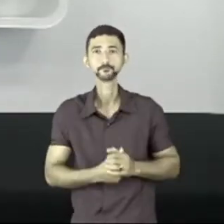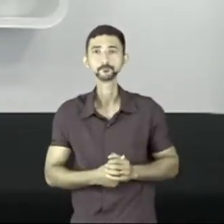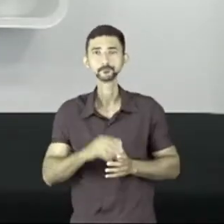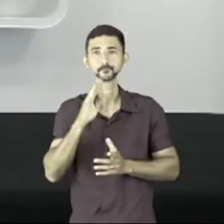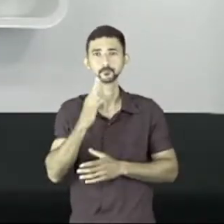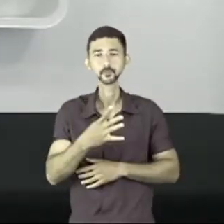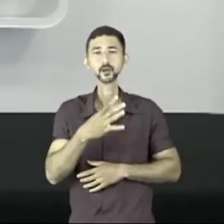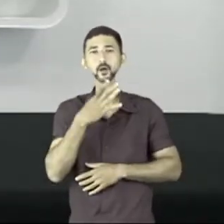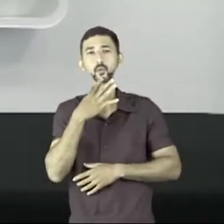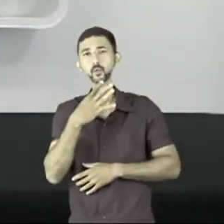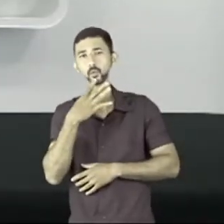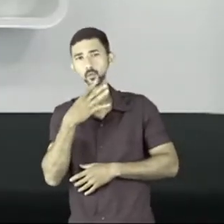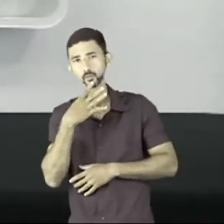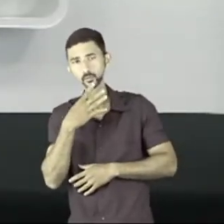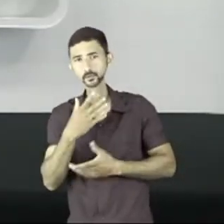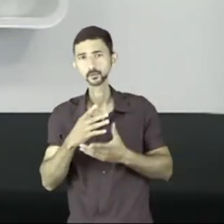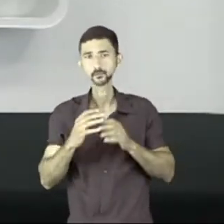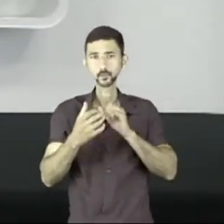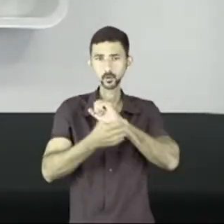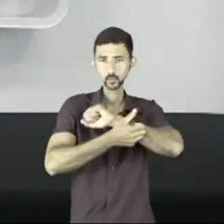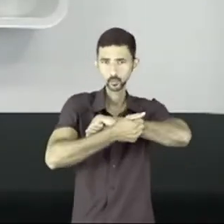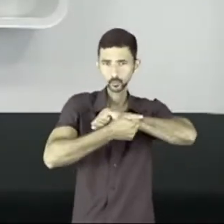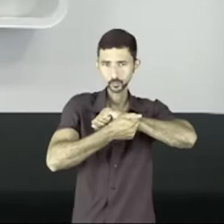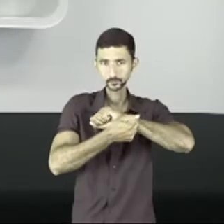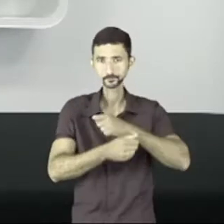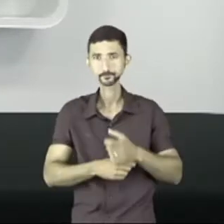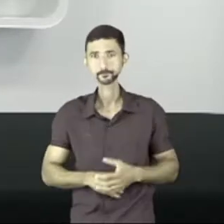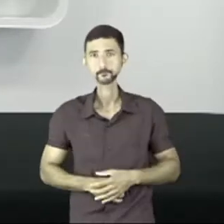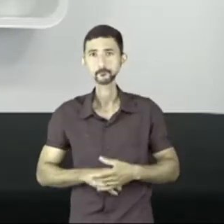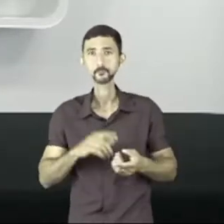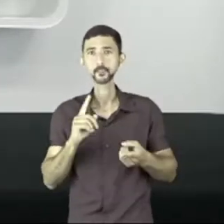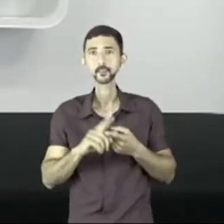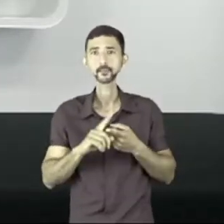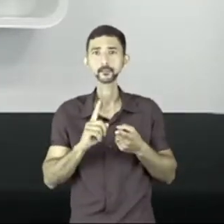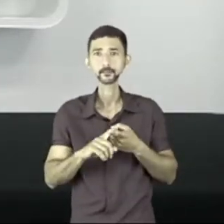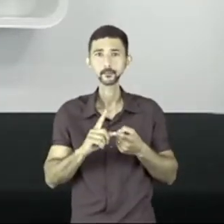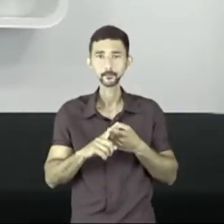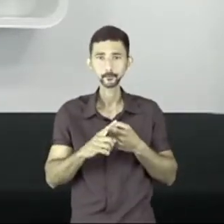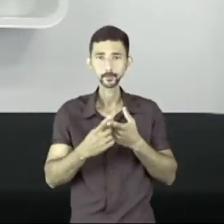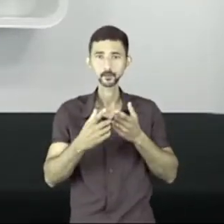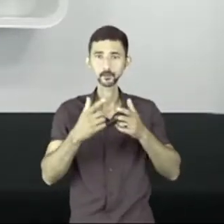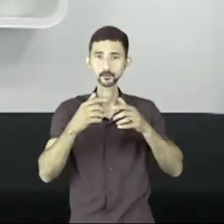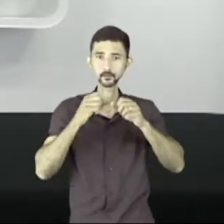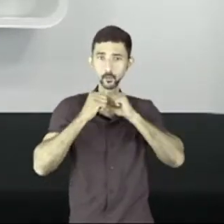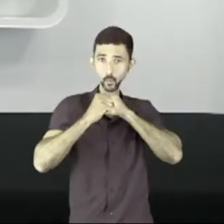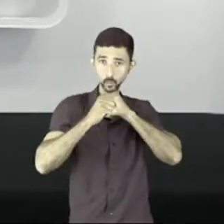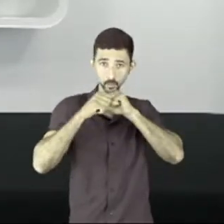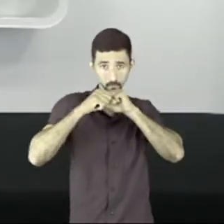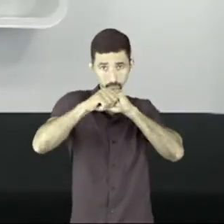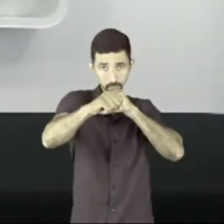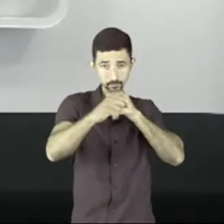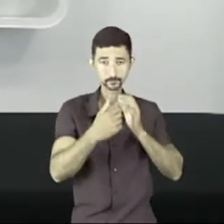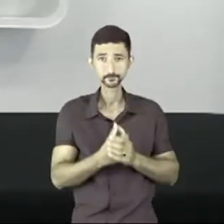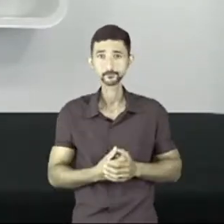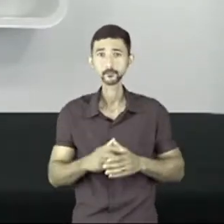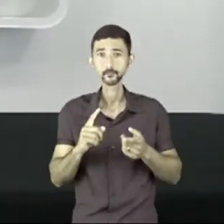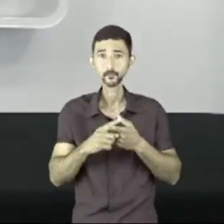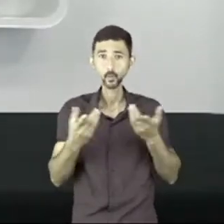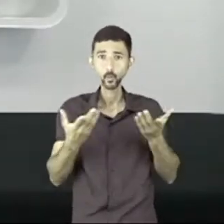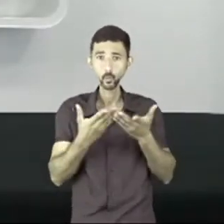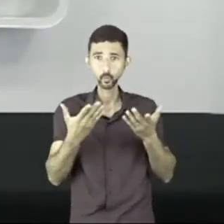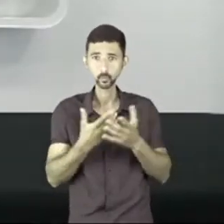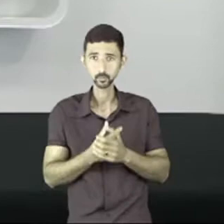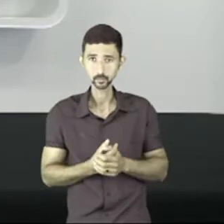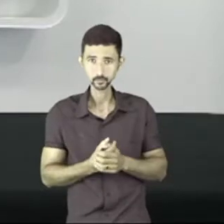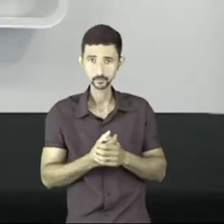já conhecemos as lutas de agarre e as lutas com golpes. Hoje nós vamos conhecer as lutas